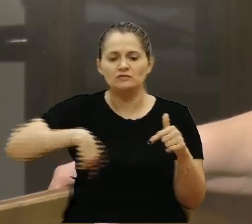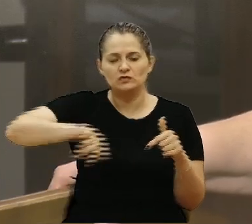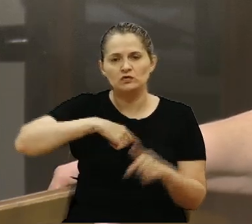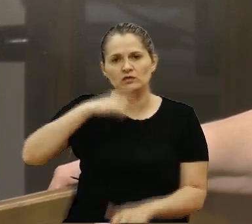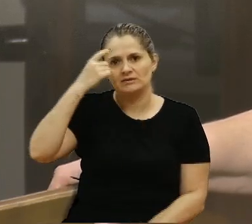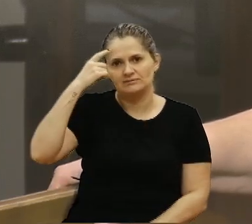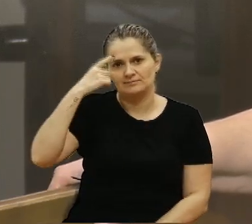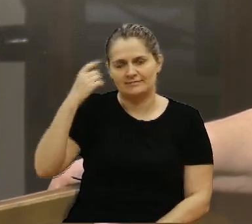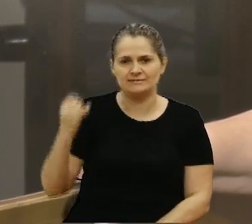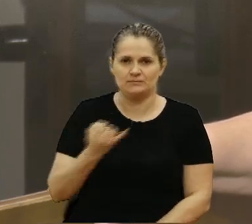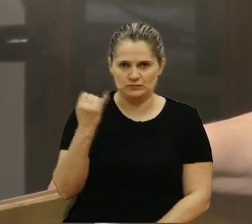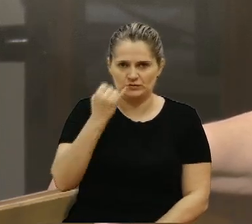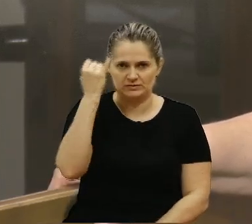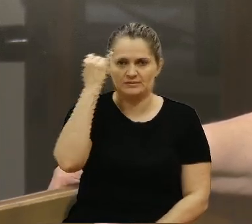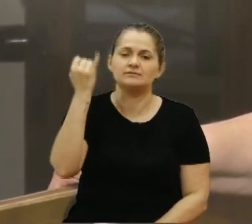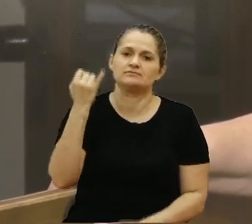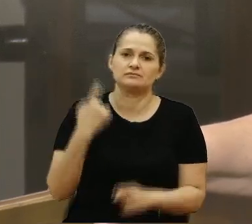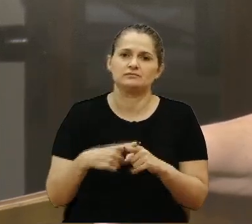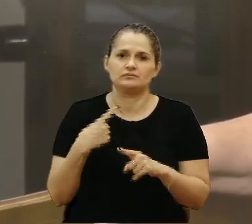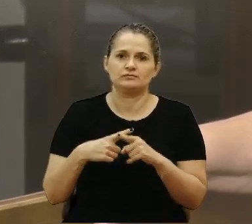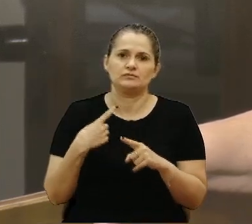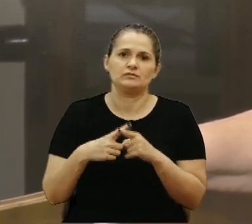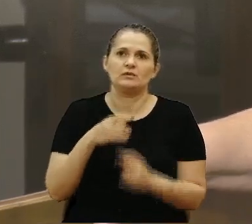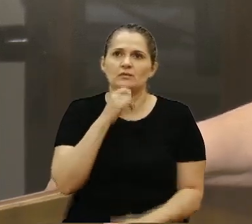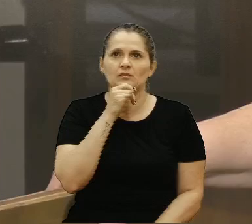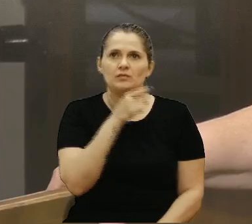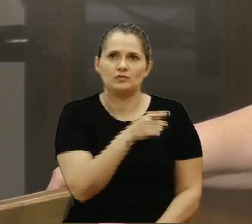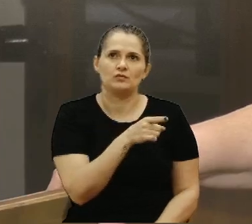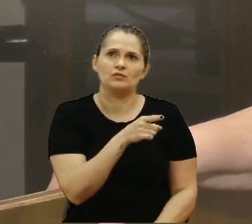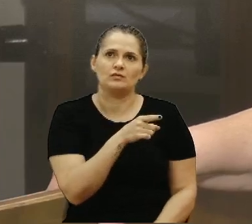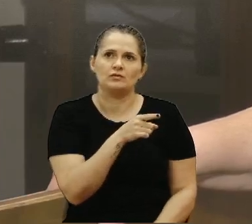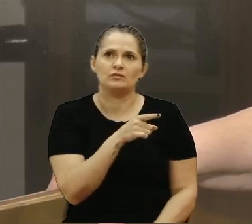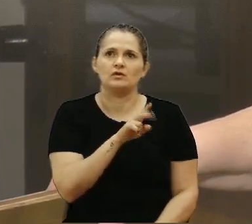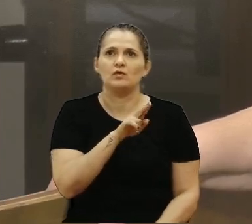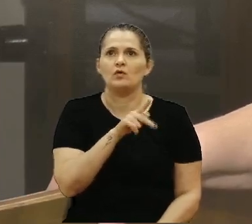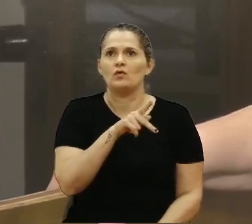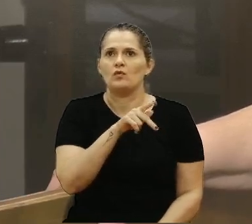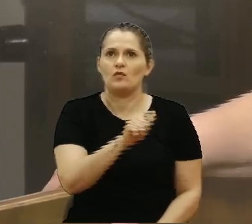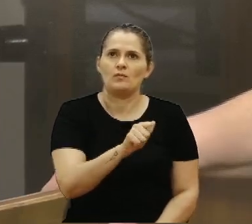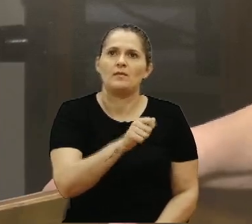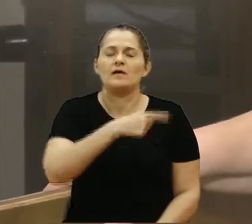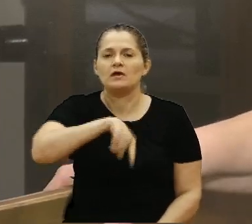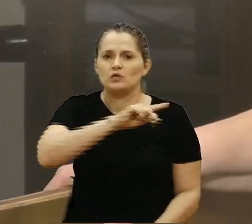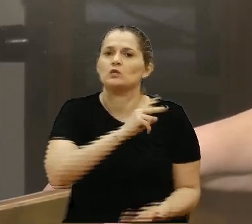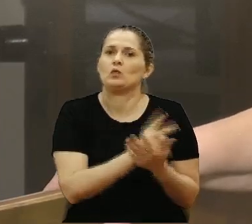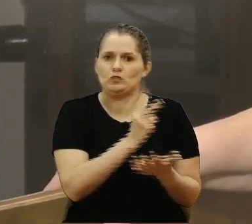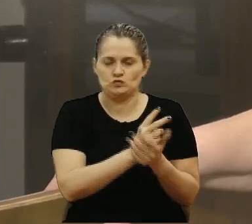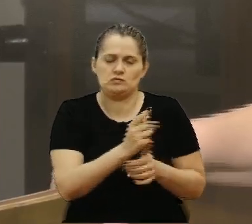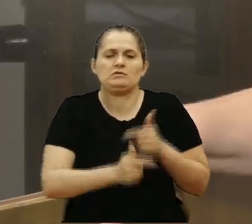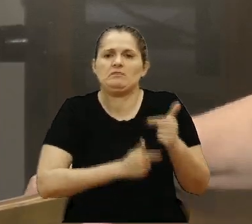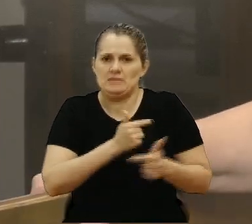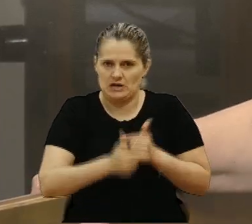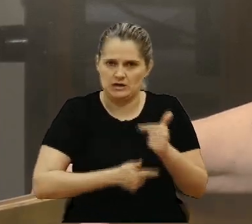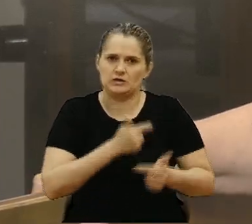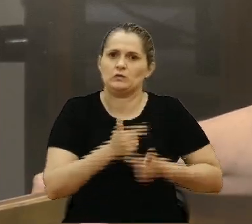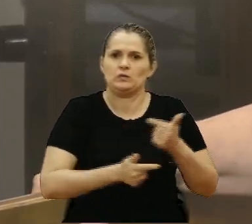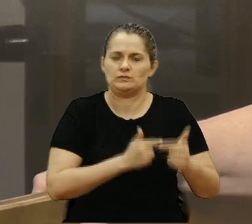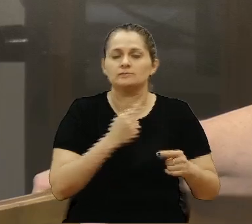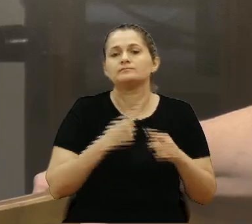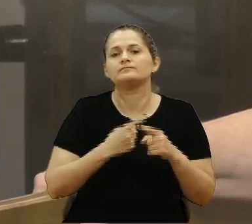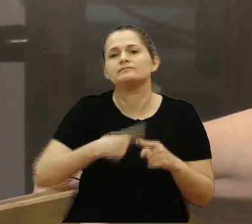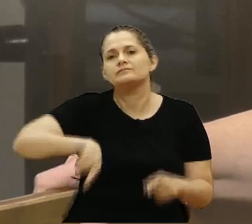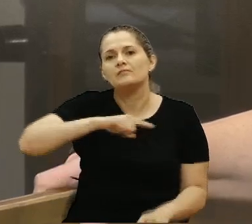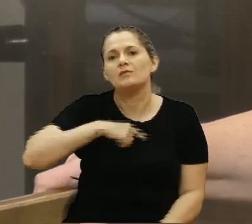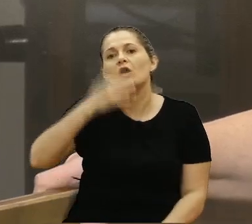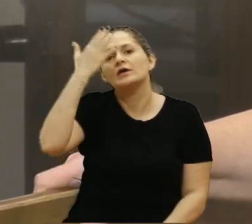são importantes para dar retaguarda, por exemplo, para a UPA Central, nós estamos fazendo. Porque nós também sabemos